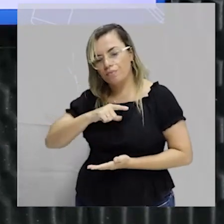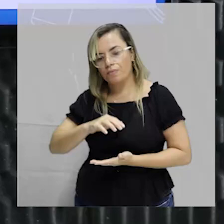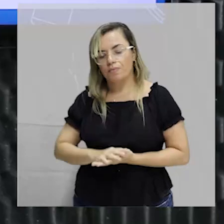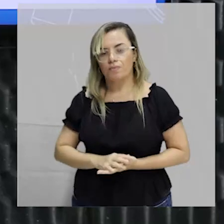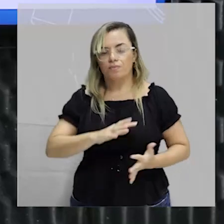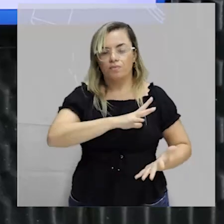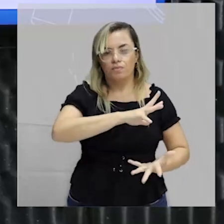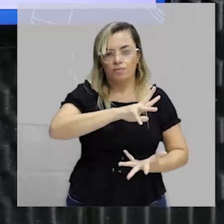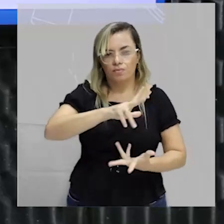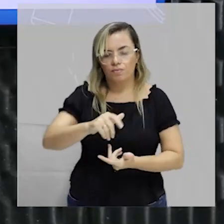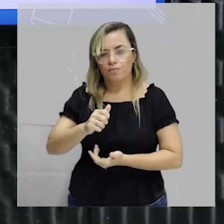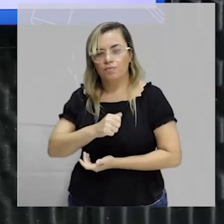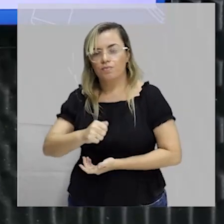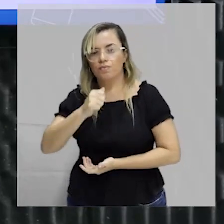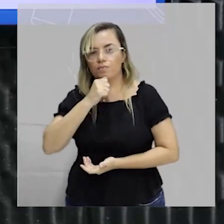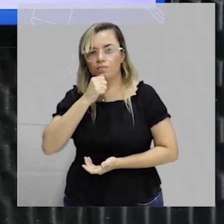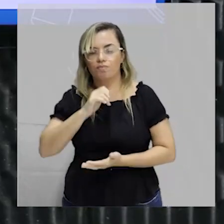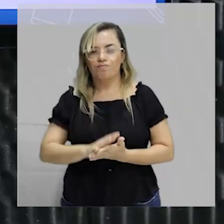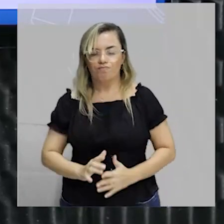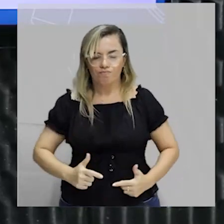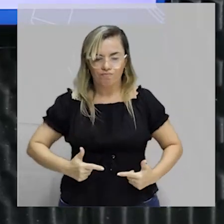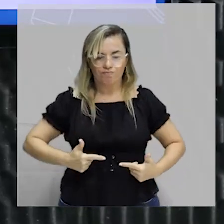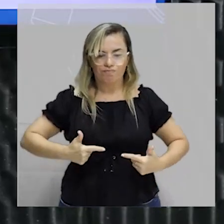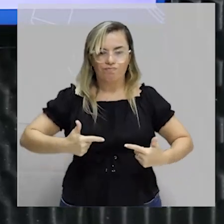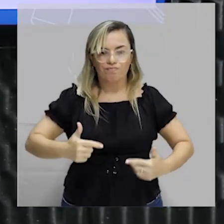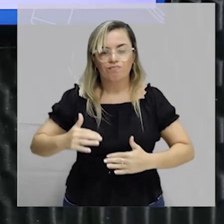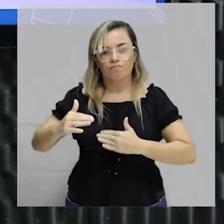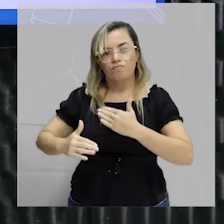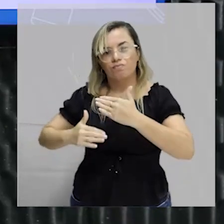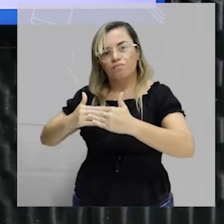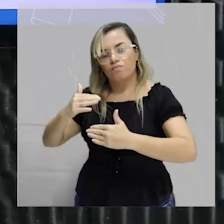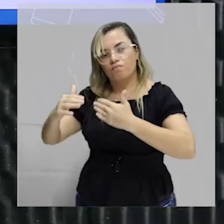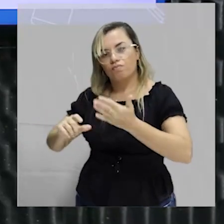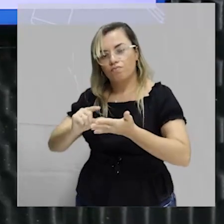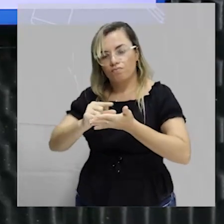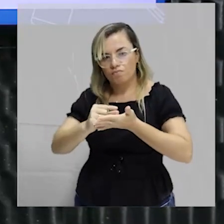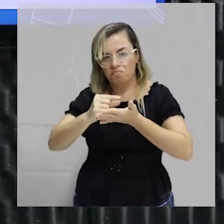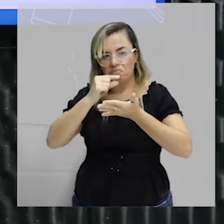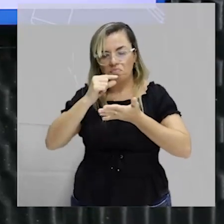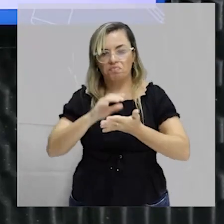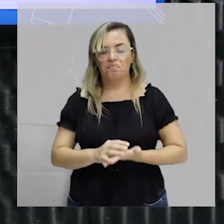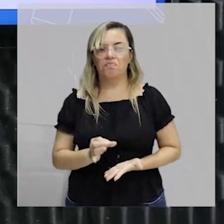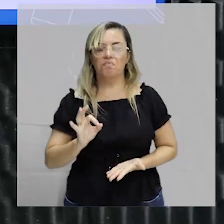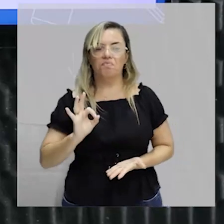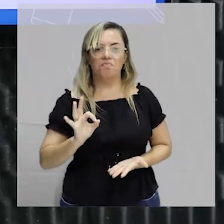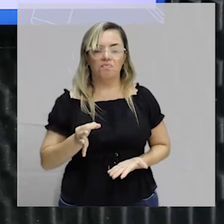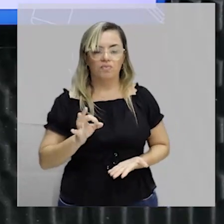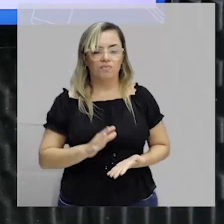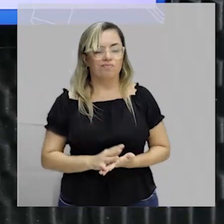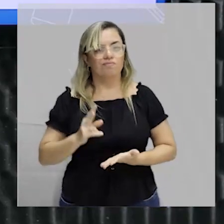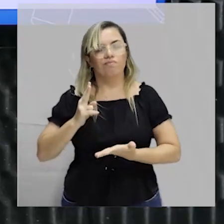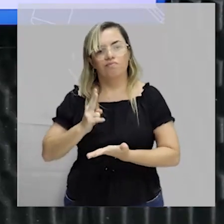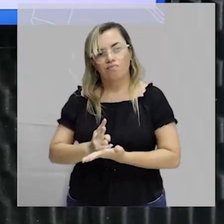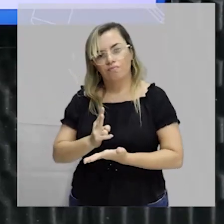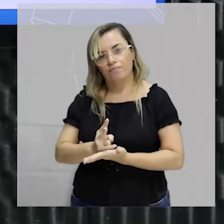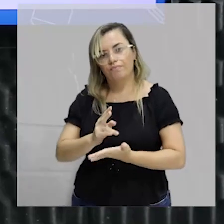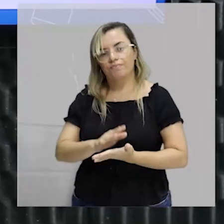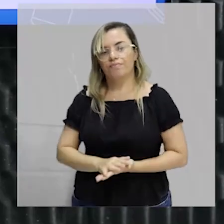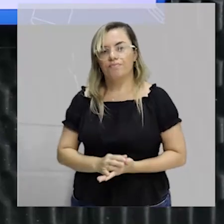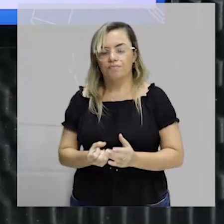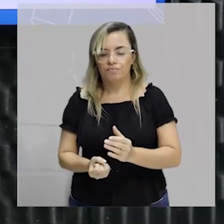Ainda tem se lutado muito para desenvolver medicamentos cada vez mais eficazes, mas sempre vai aparecendo novas